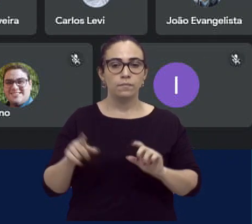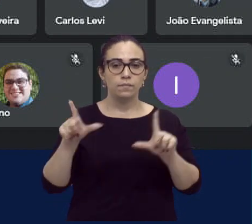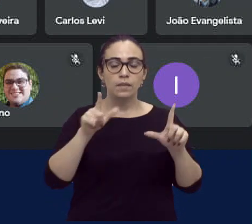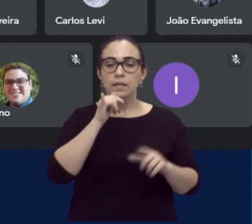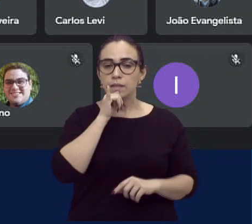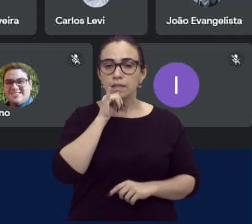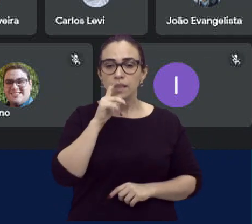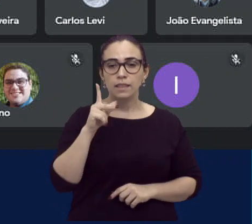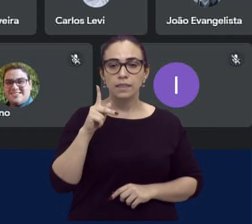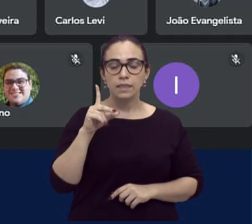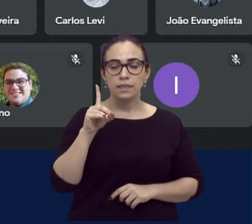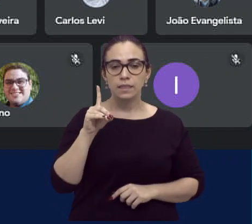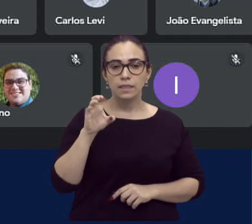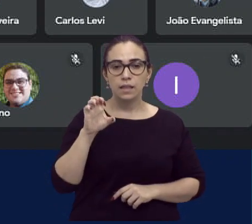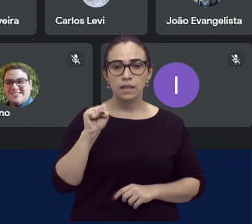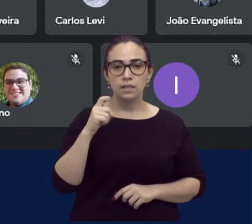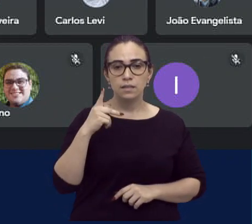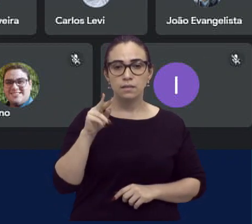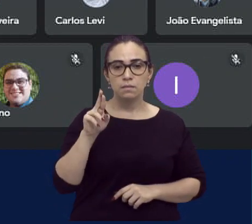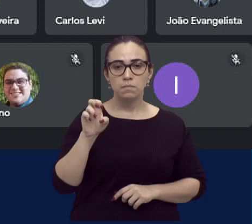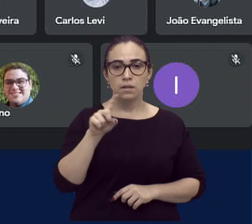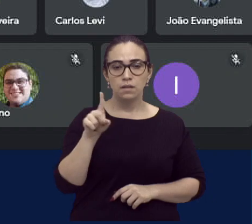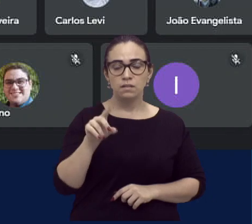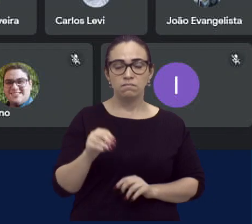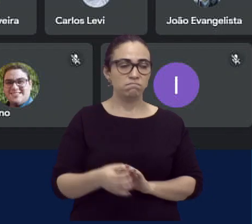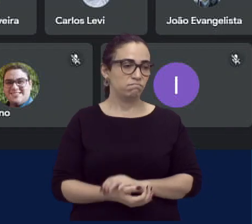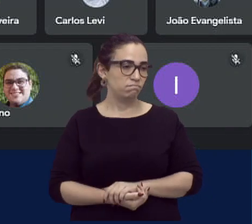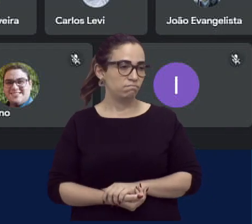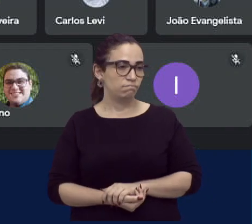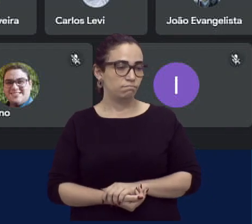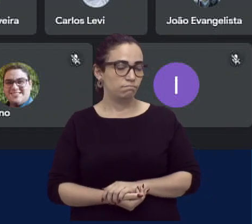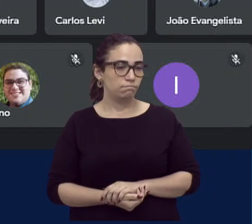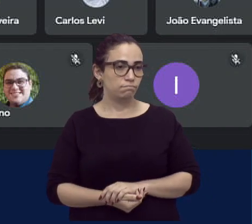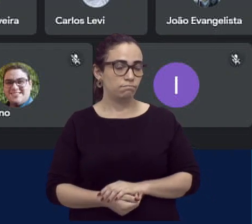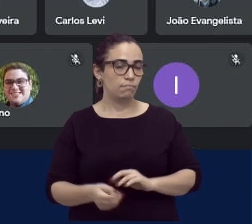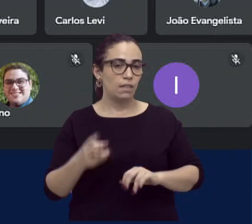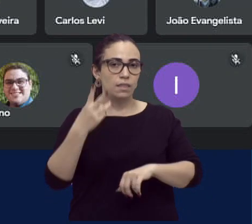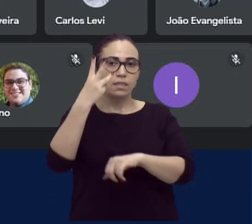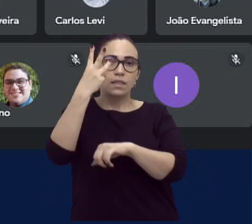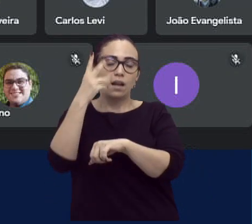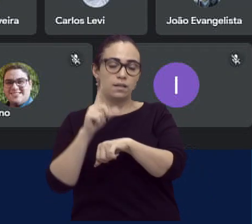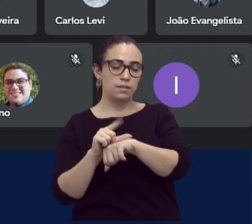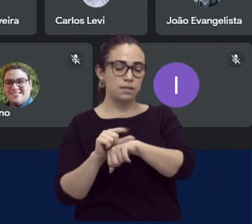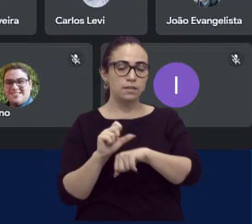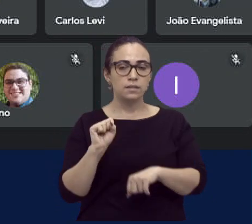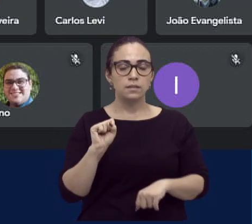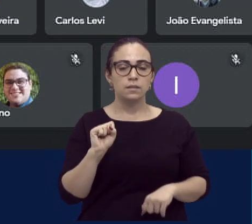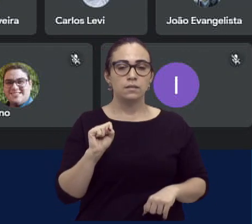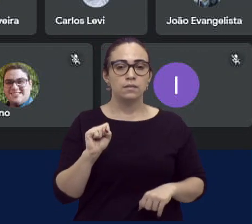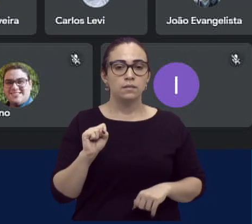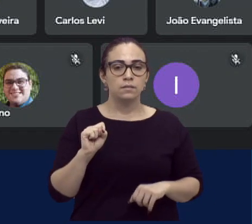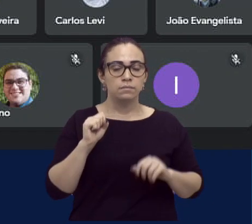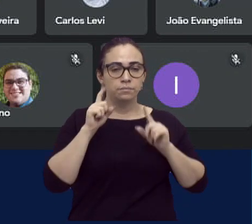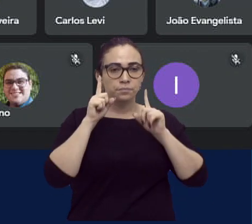né? Elas duram uma fração de segundo, se eu não me engano, 3 segundos, e elas